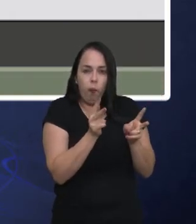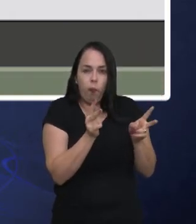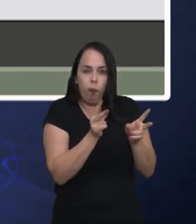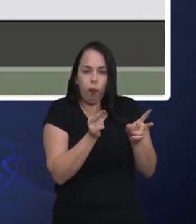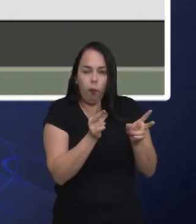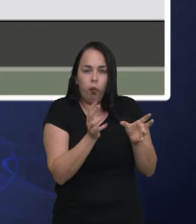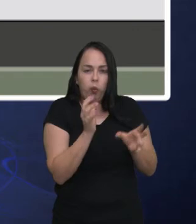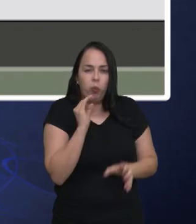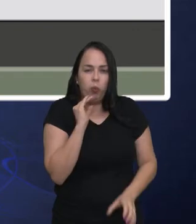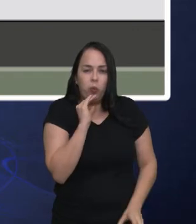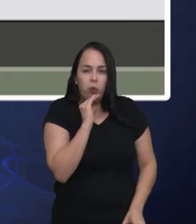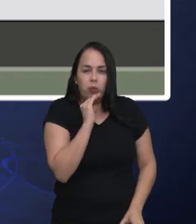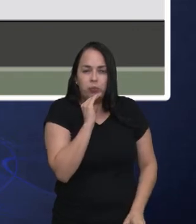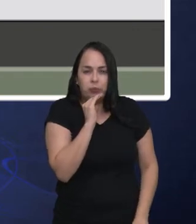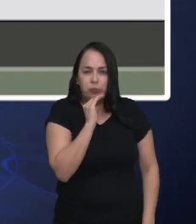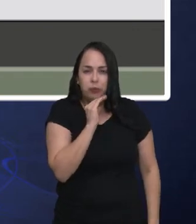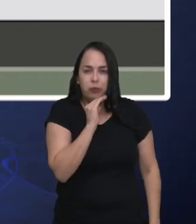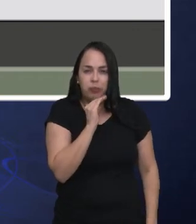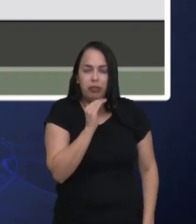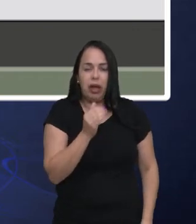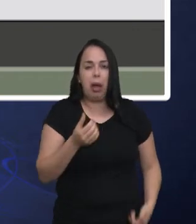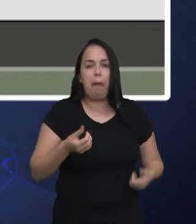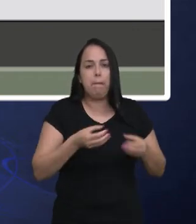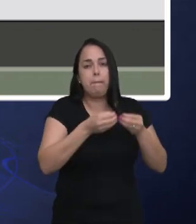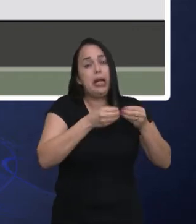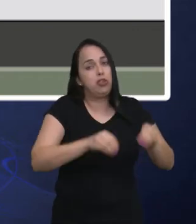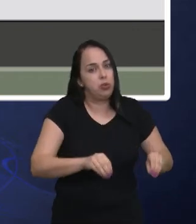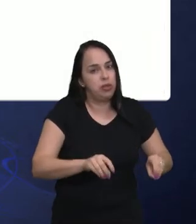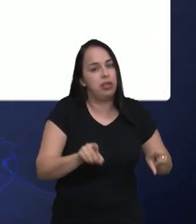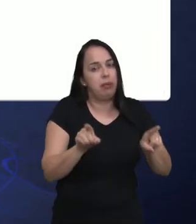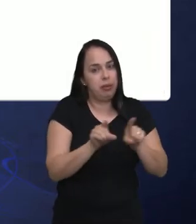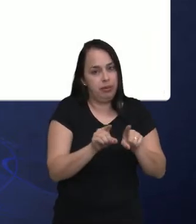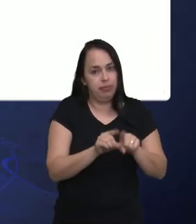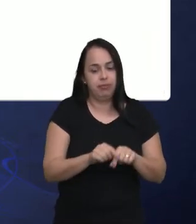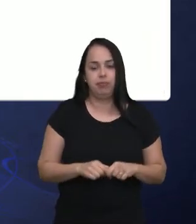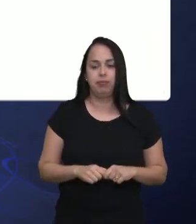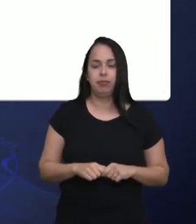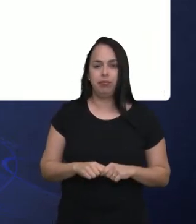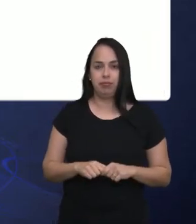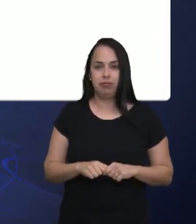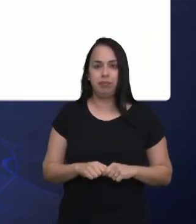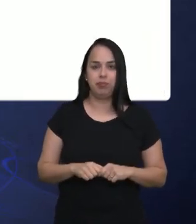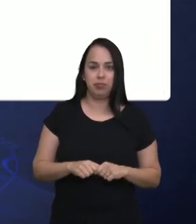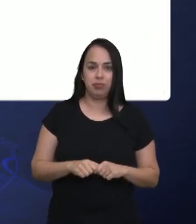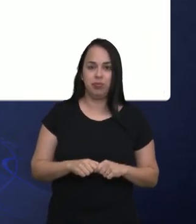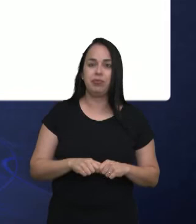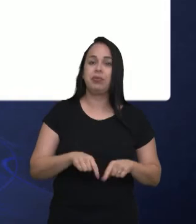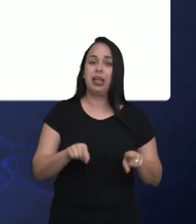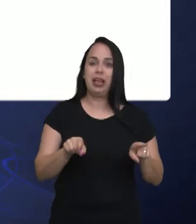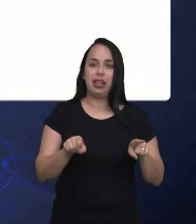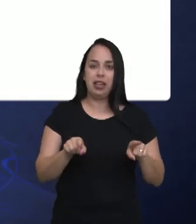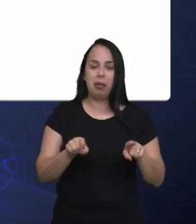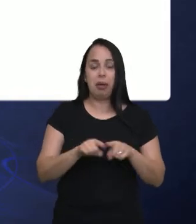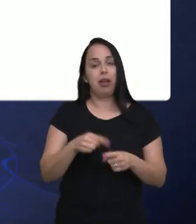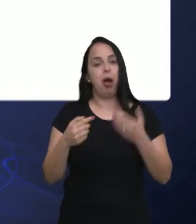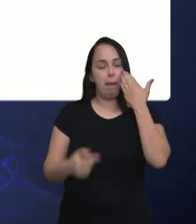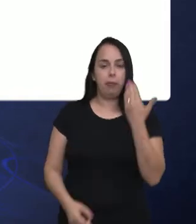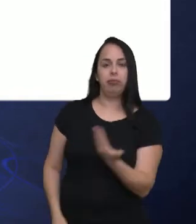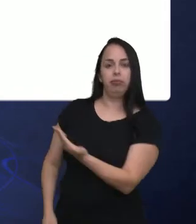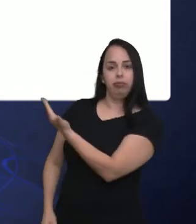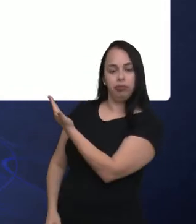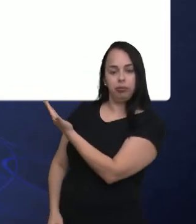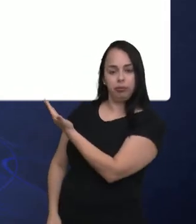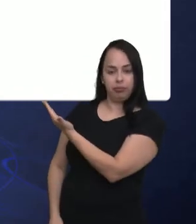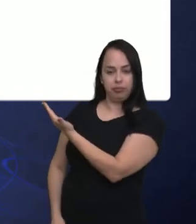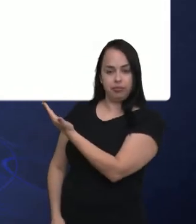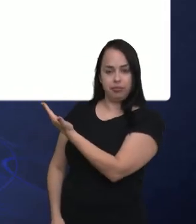apertado, piorando a qualidade de vida. E sem falar o Covid, né? Pode passar. Aqui são as plantas, estão cada